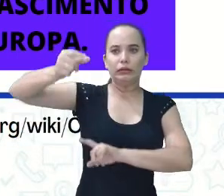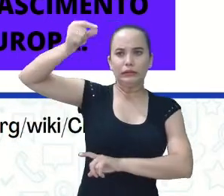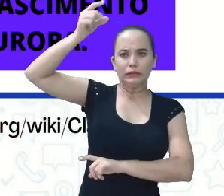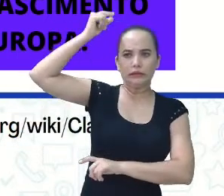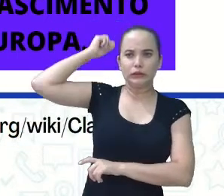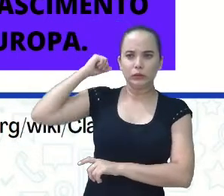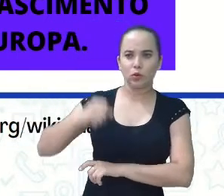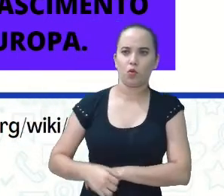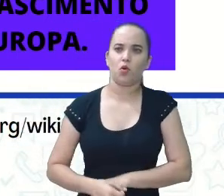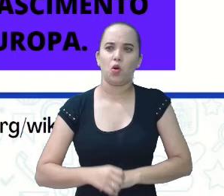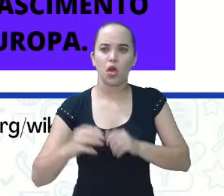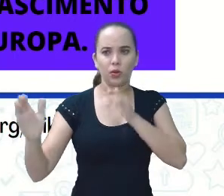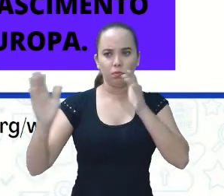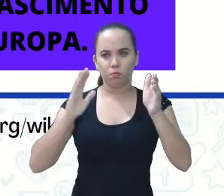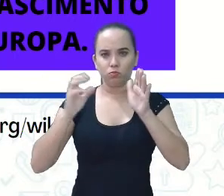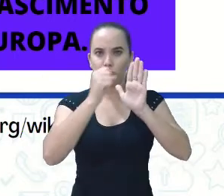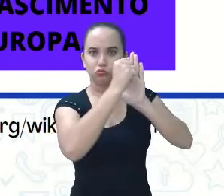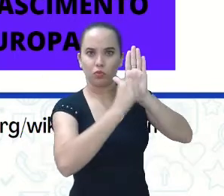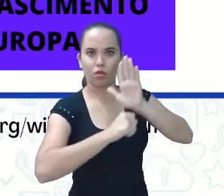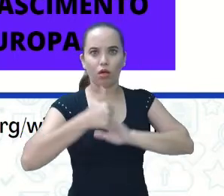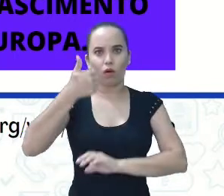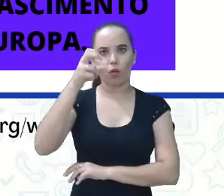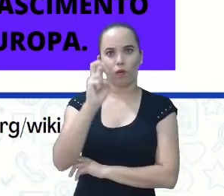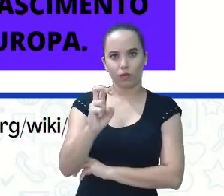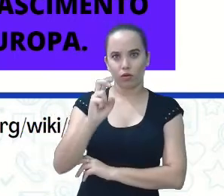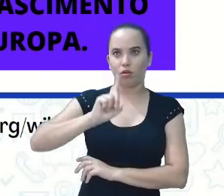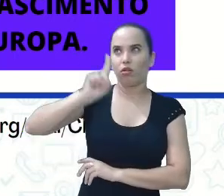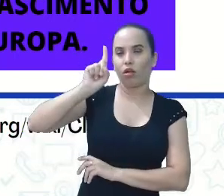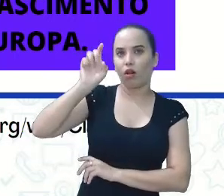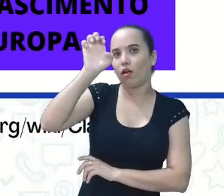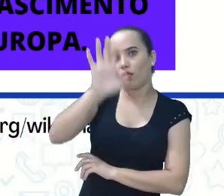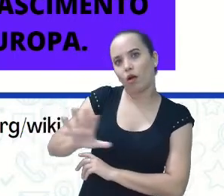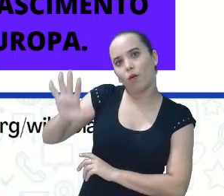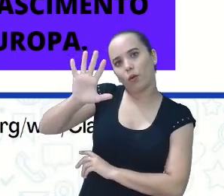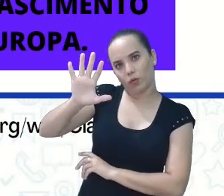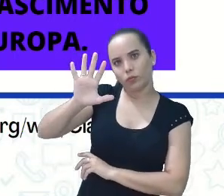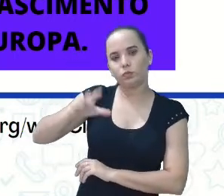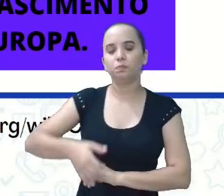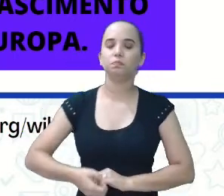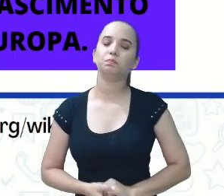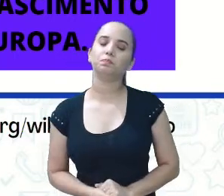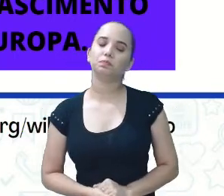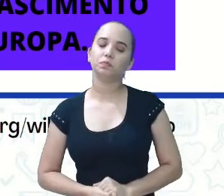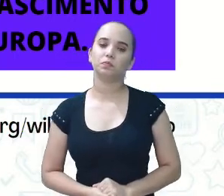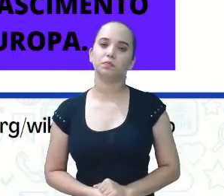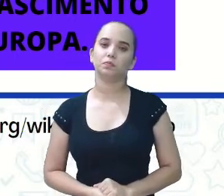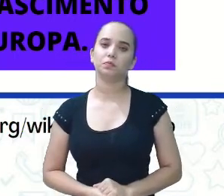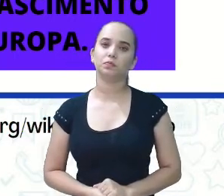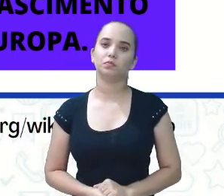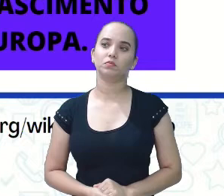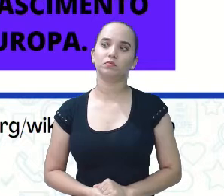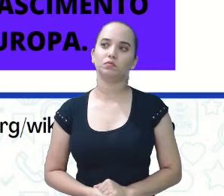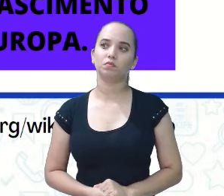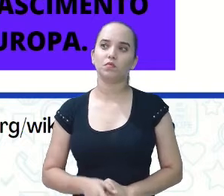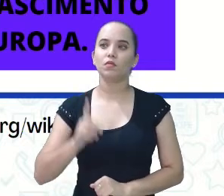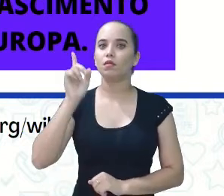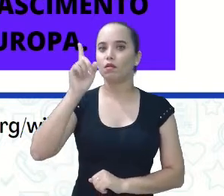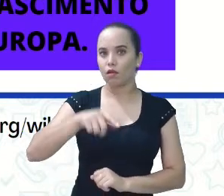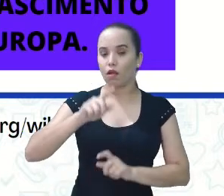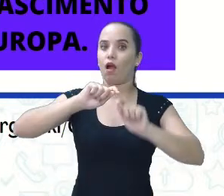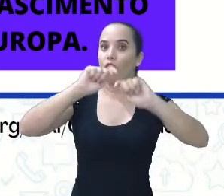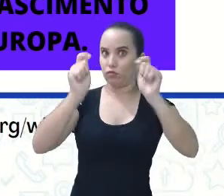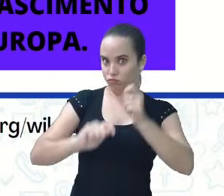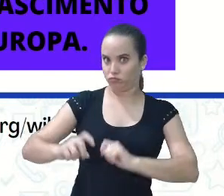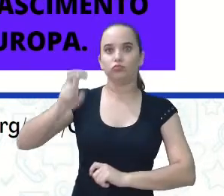Europa, ok? Bom, o classicismo, ele é um movimento